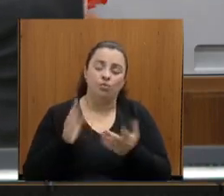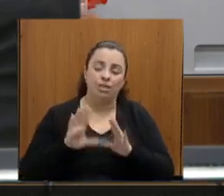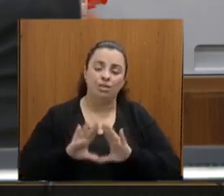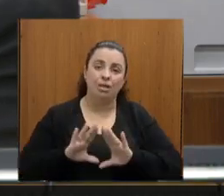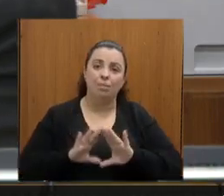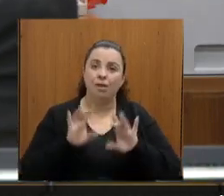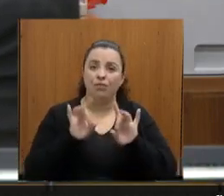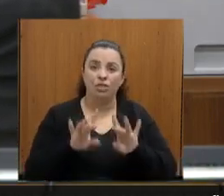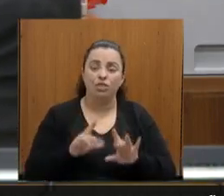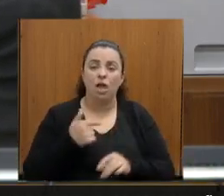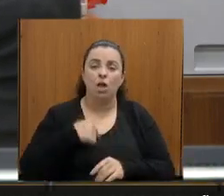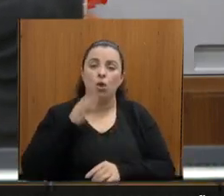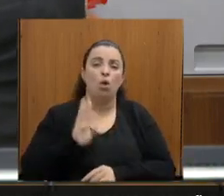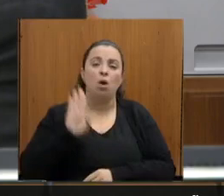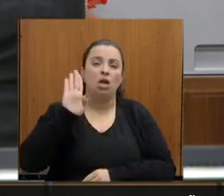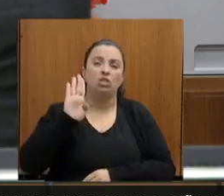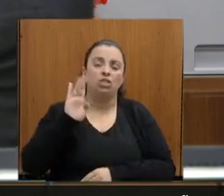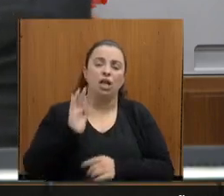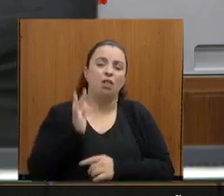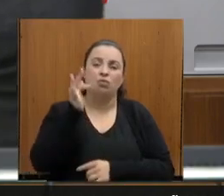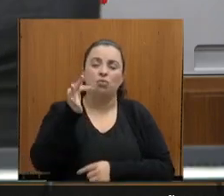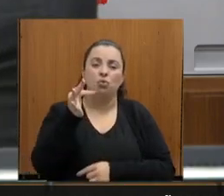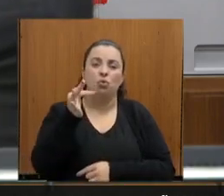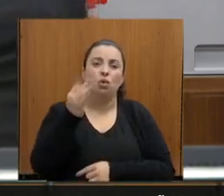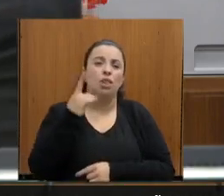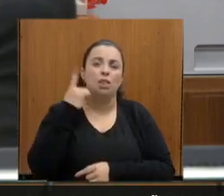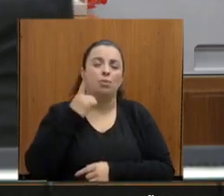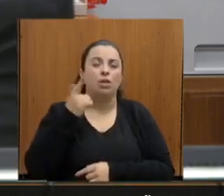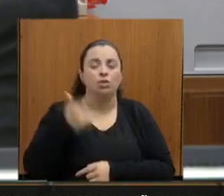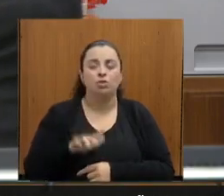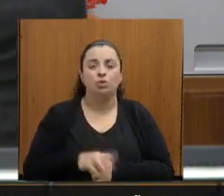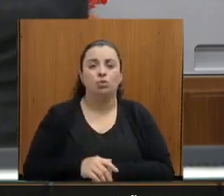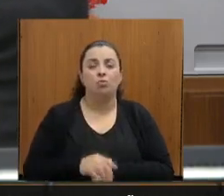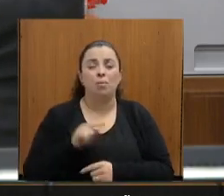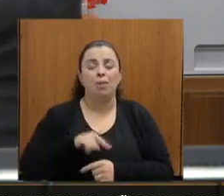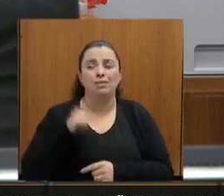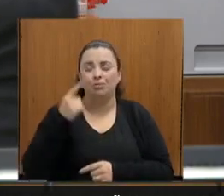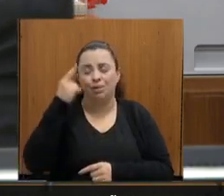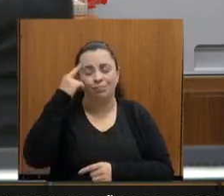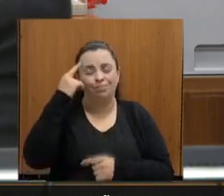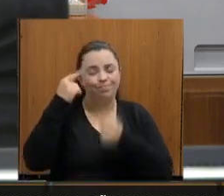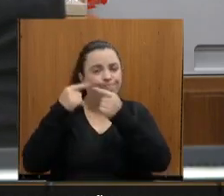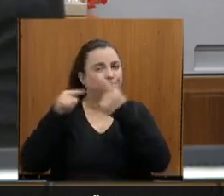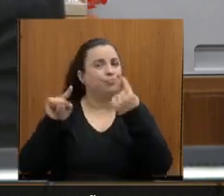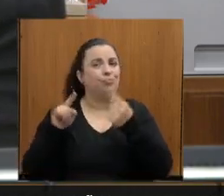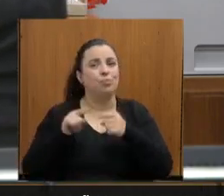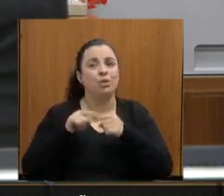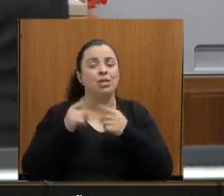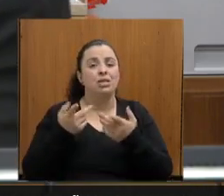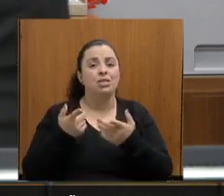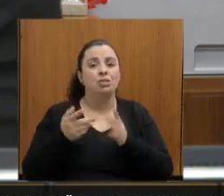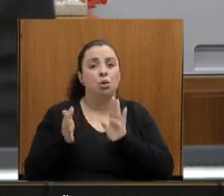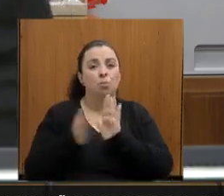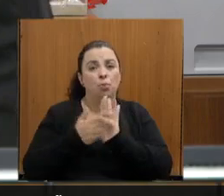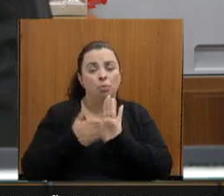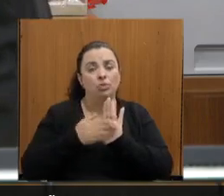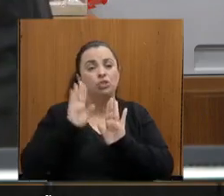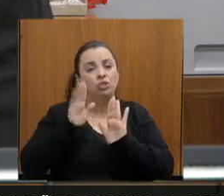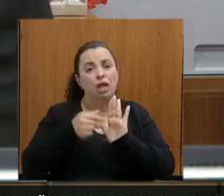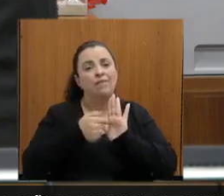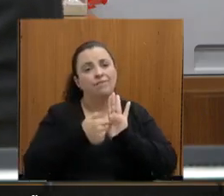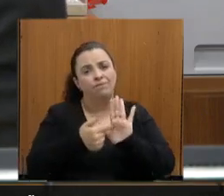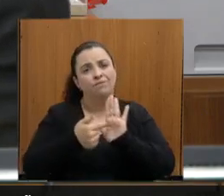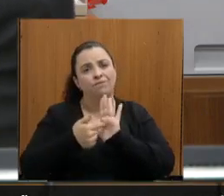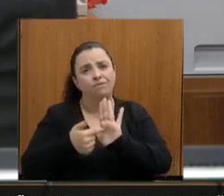uma certa frustração de ter apresentado desde 2019 proposições de sentido e eu não posso